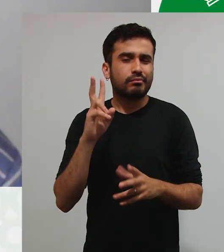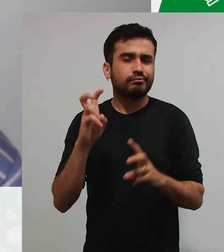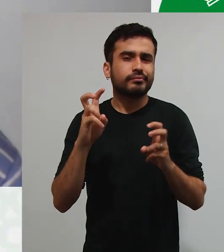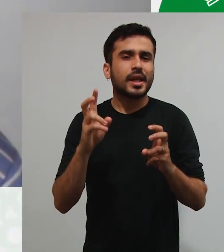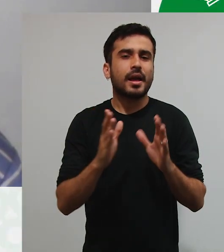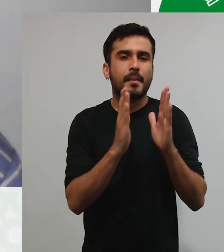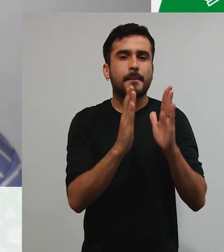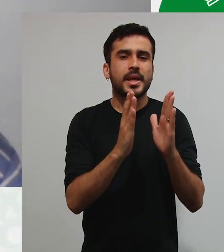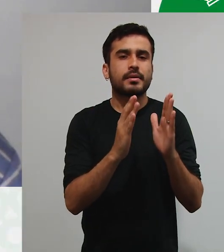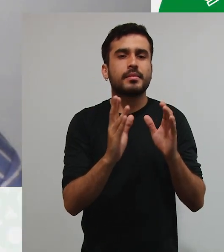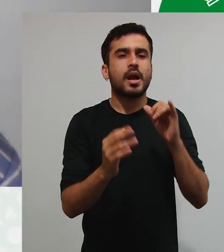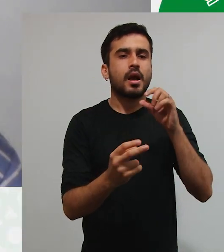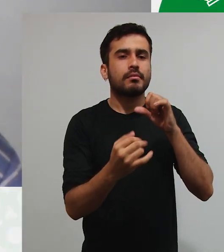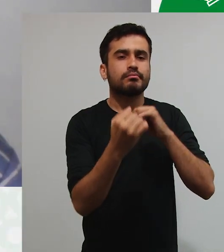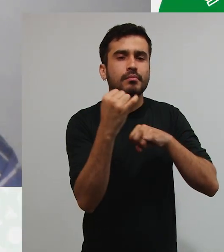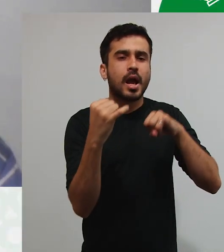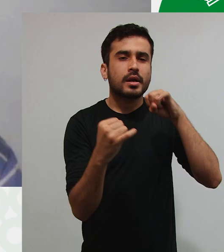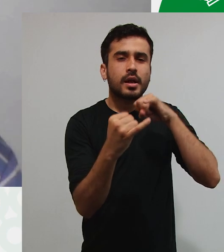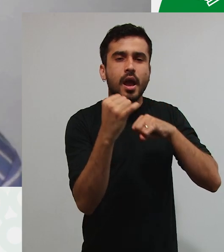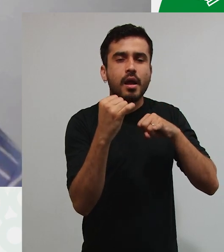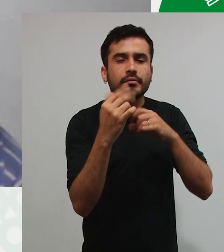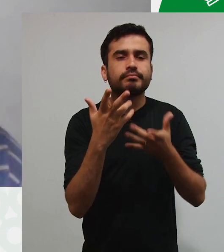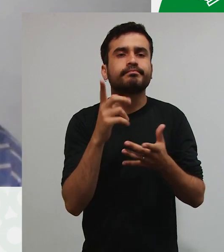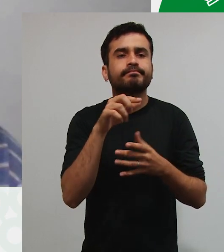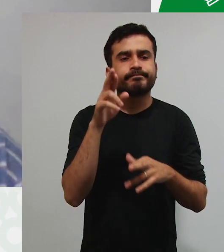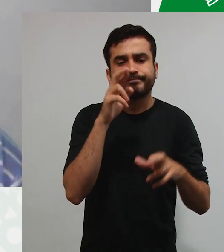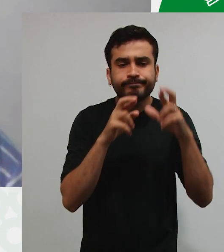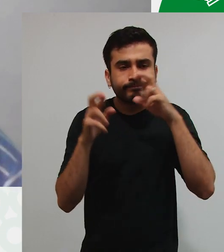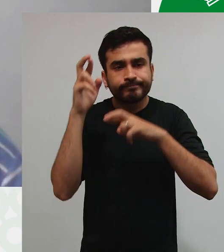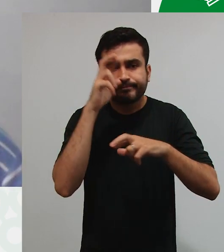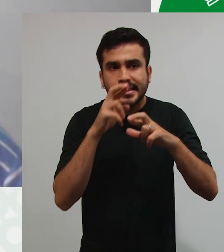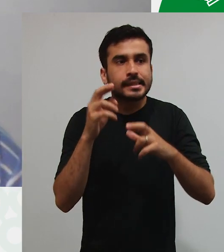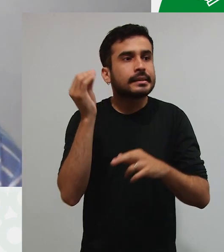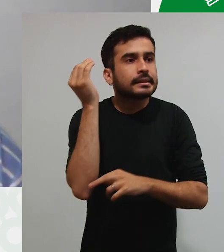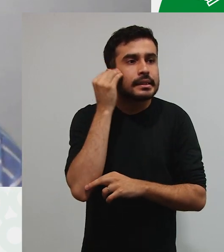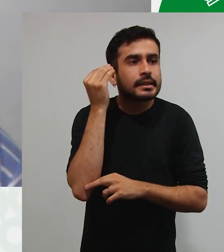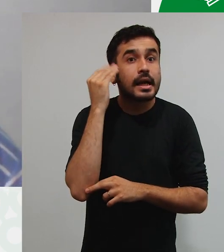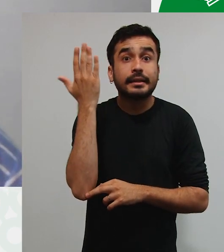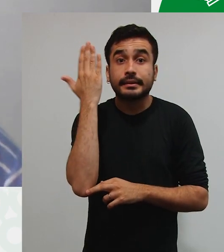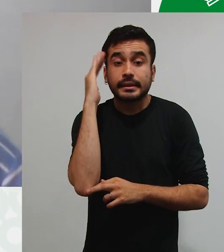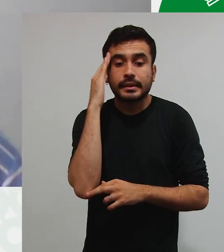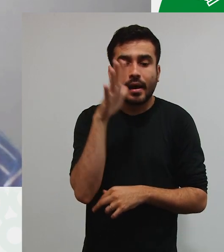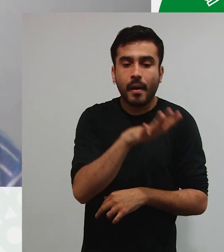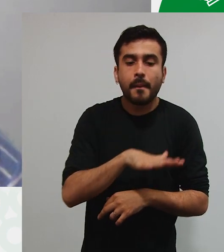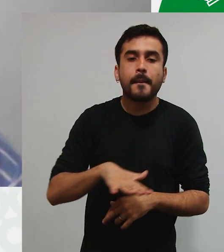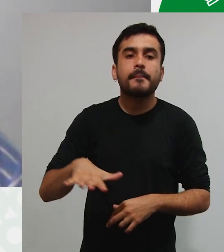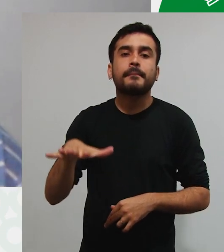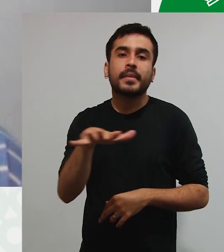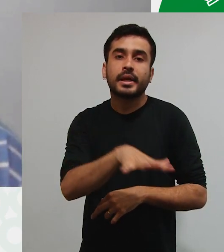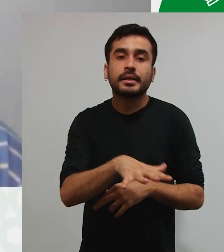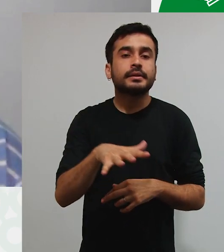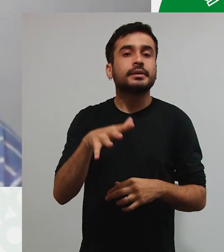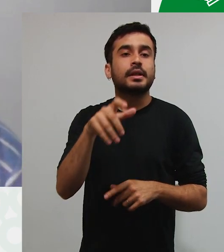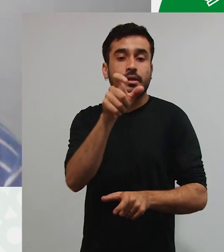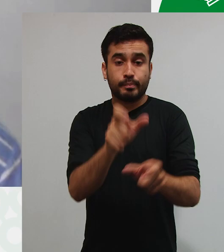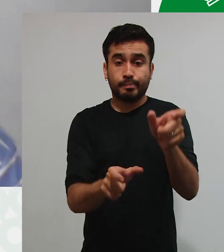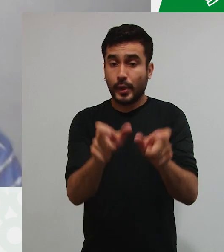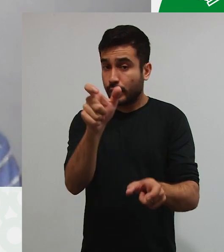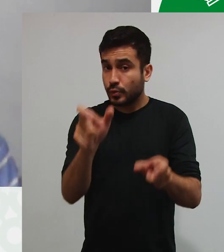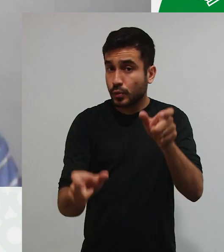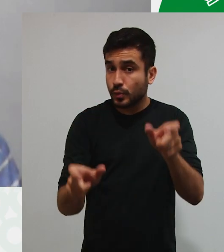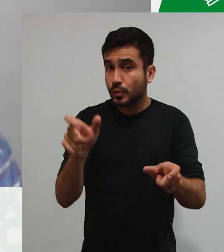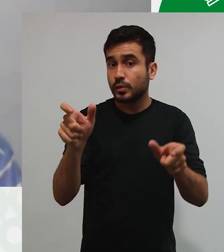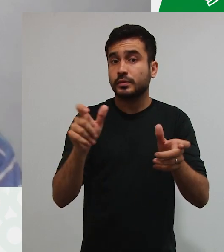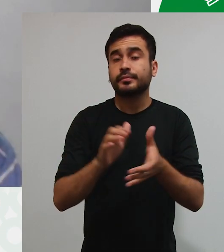ação do educador social de rua, ela se desenvolve na rua, no próprio espaço público. E qual era a ideia? Da primeira fase, que a gente chama de